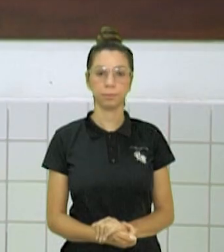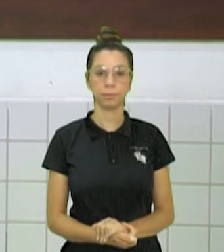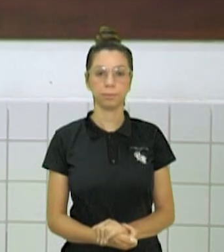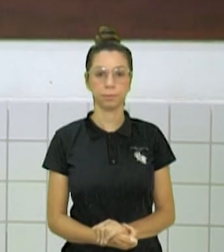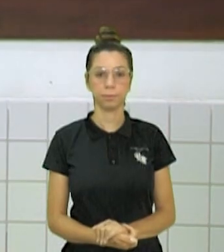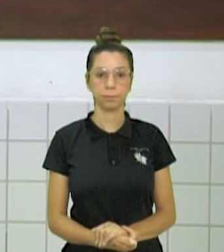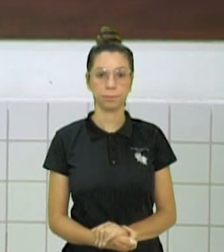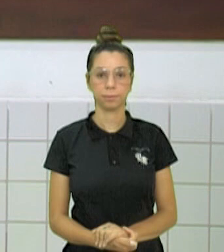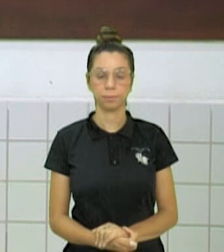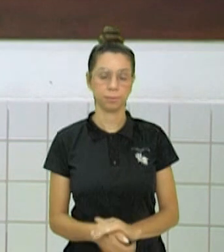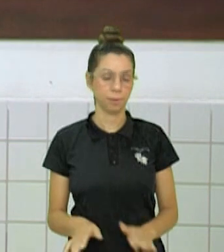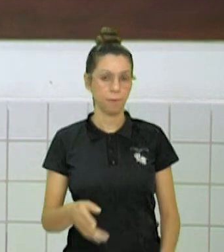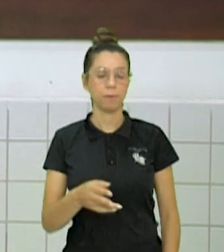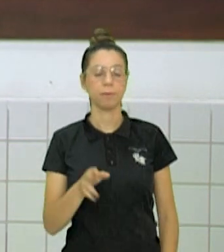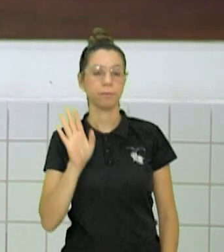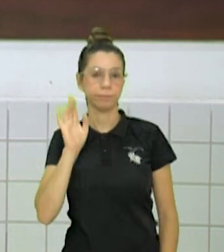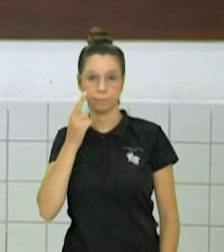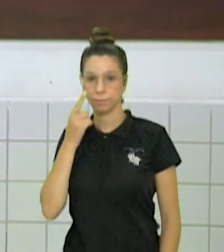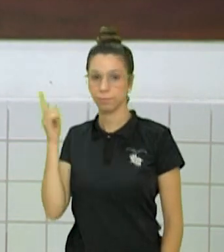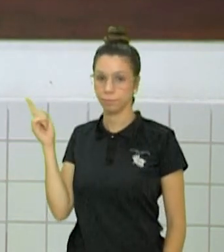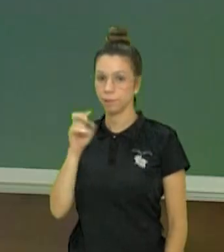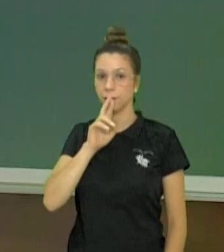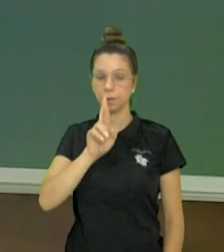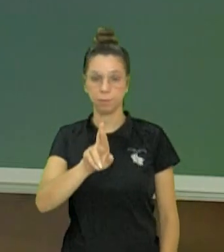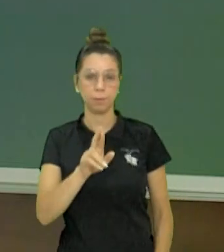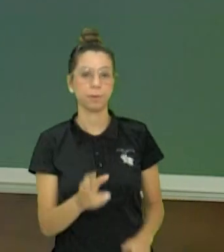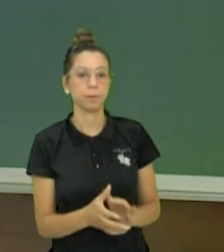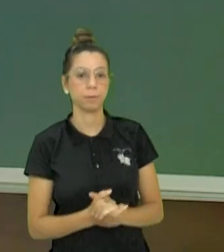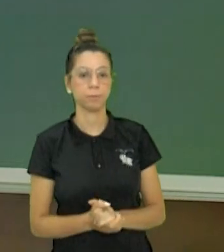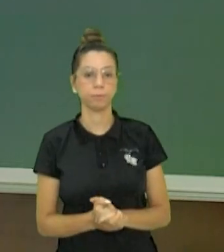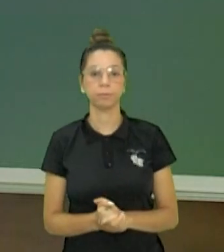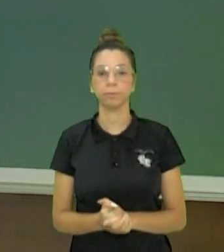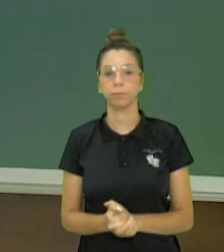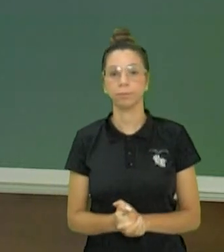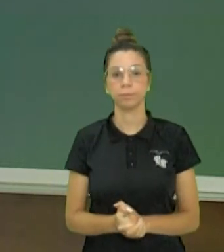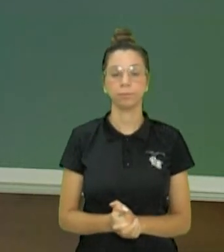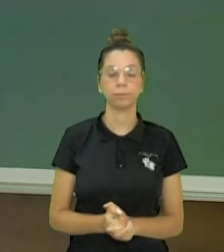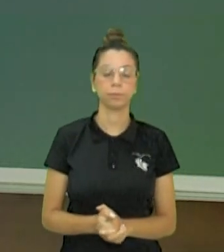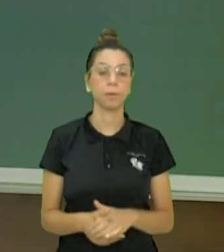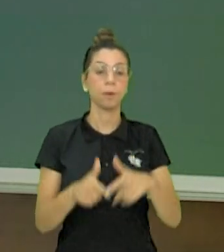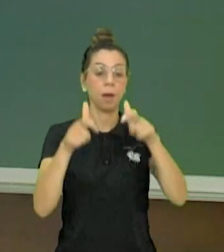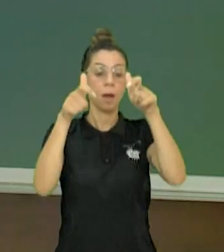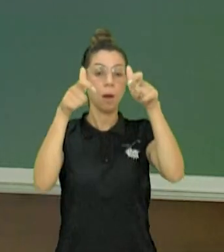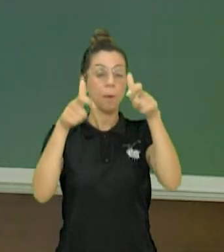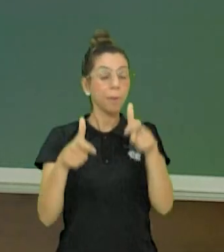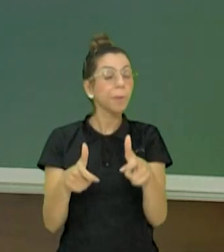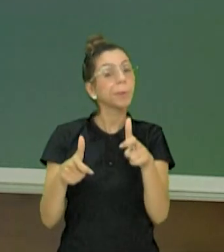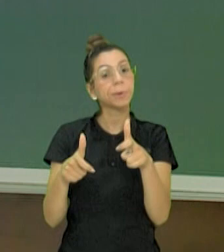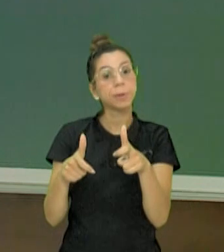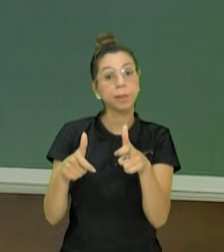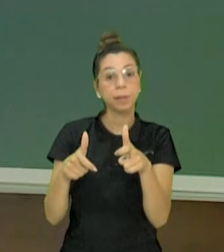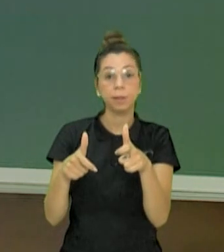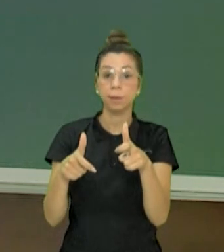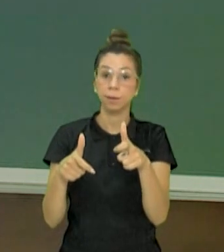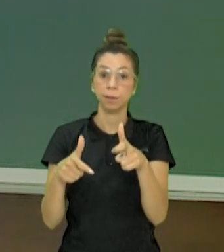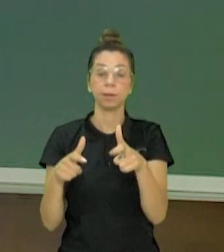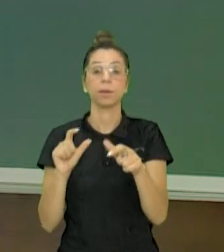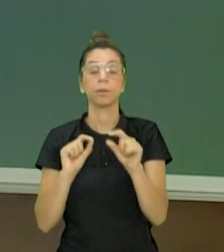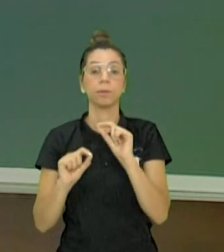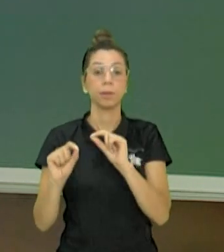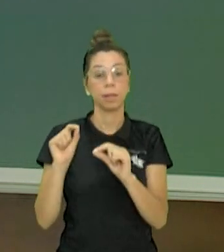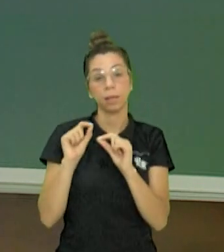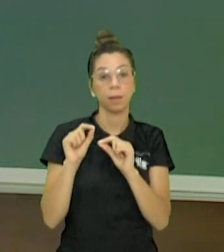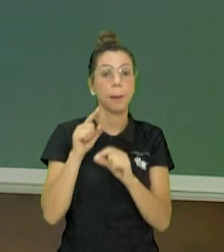Vamos ver então aqui a resposta, pessoal. Olha só. Where is less dangerous? Onde é menos perigoso? In the